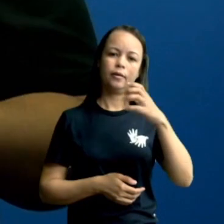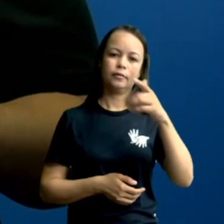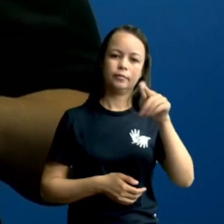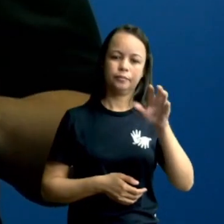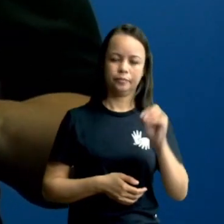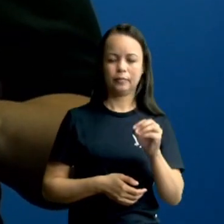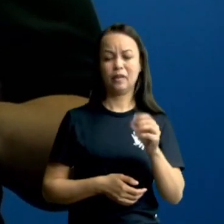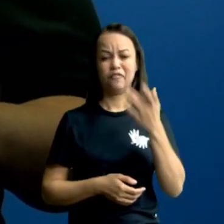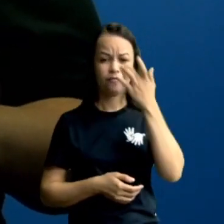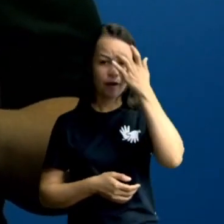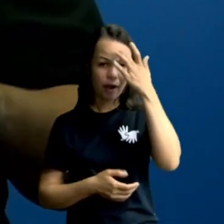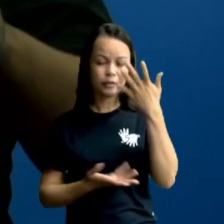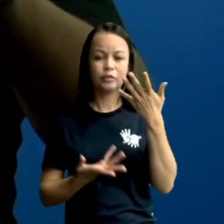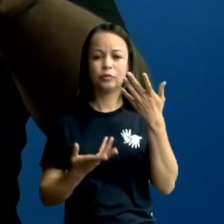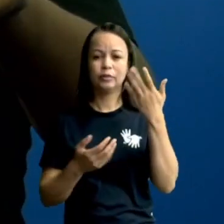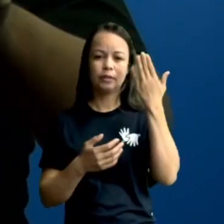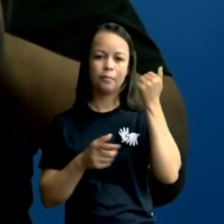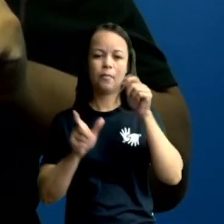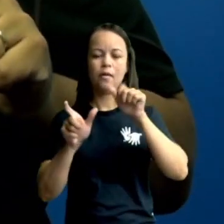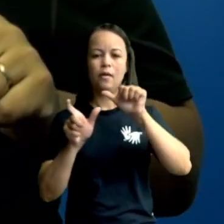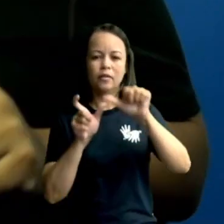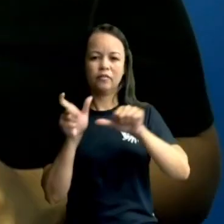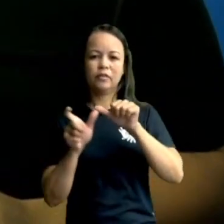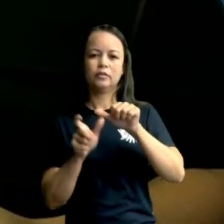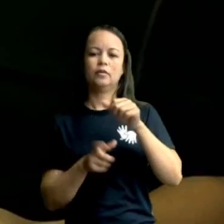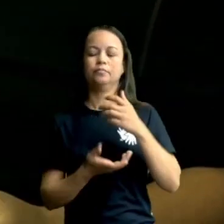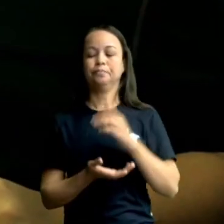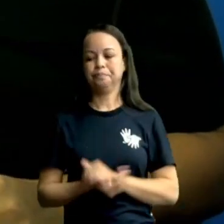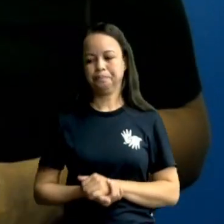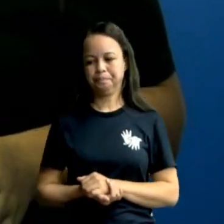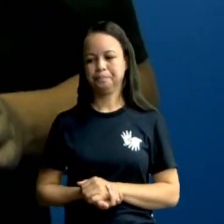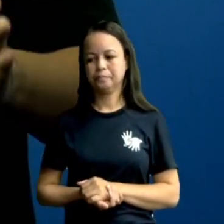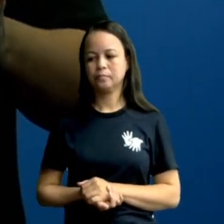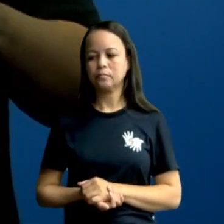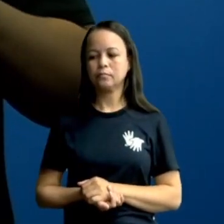muito fácil derivação imprópria, né? Vamos para o próximo.